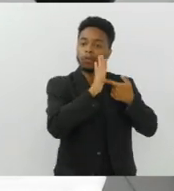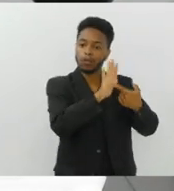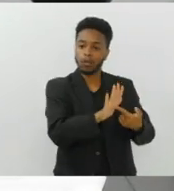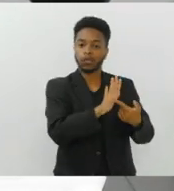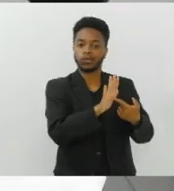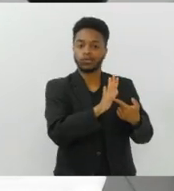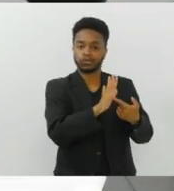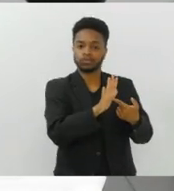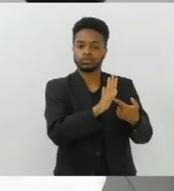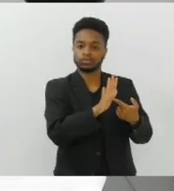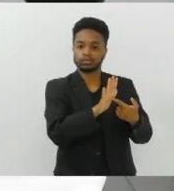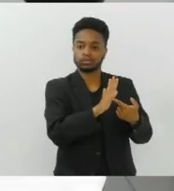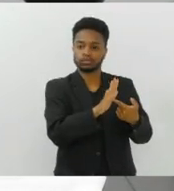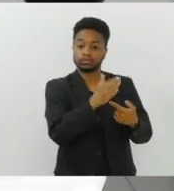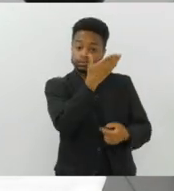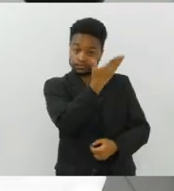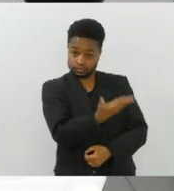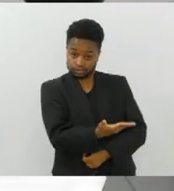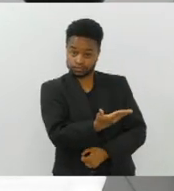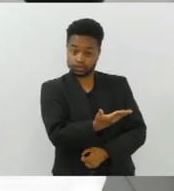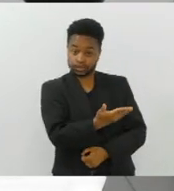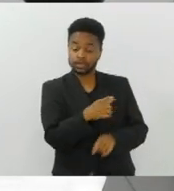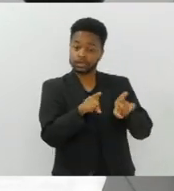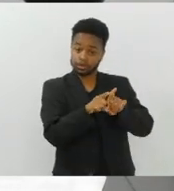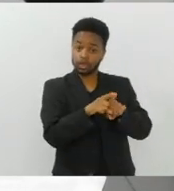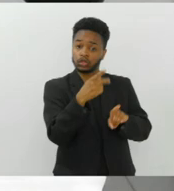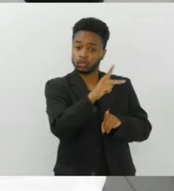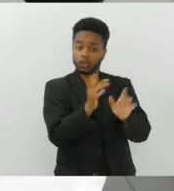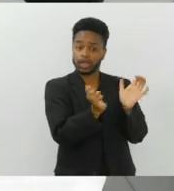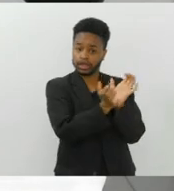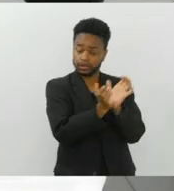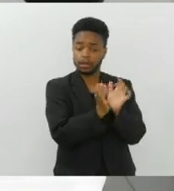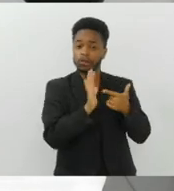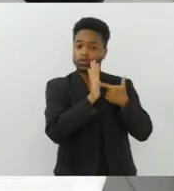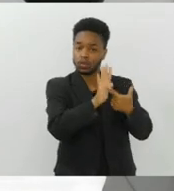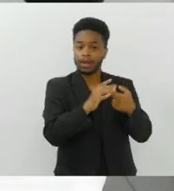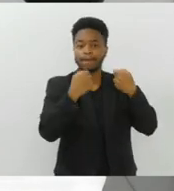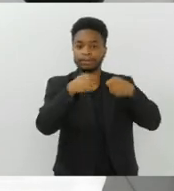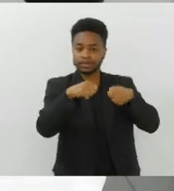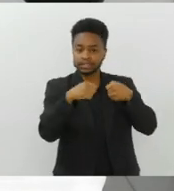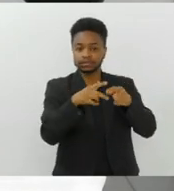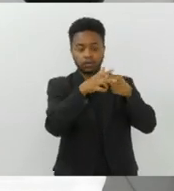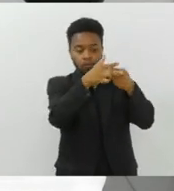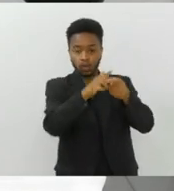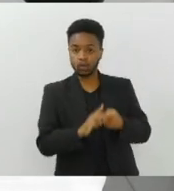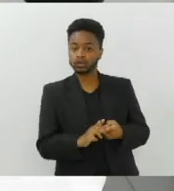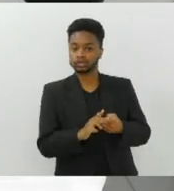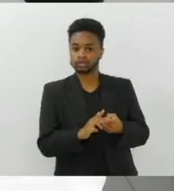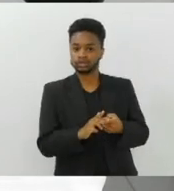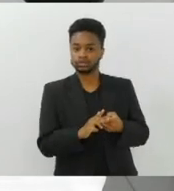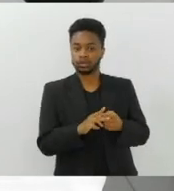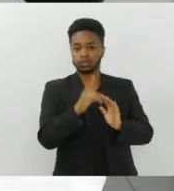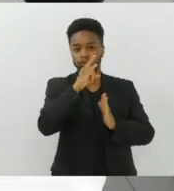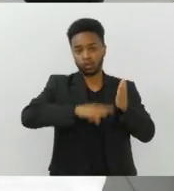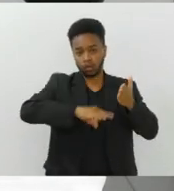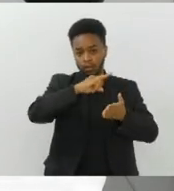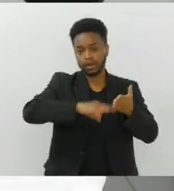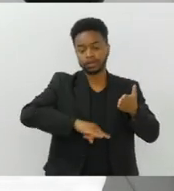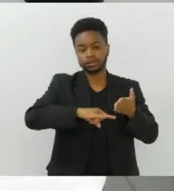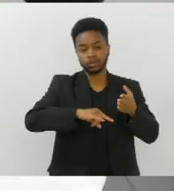vossa excelência e vossa assessoria a dizer que era necessário que